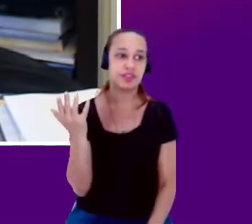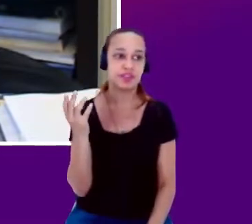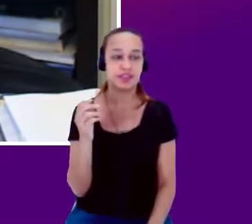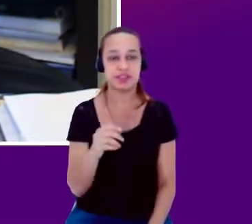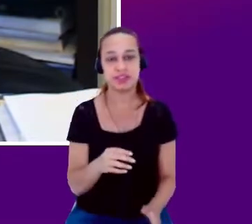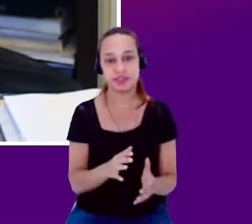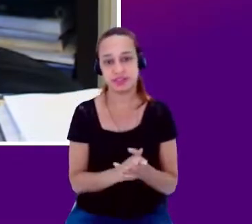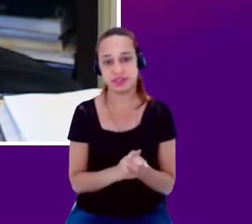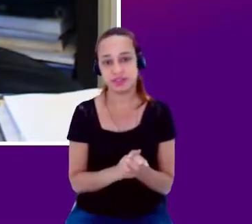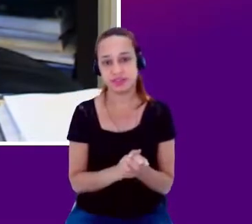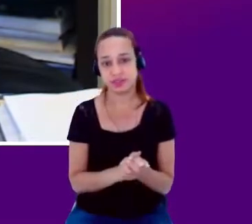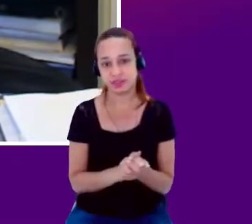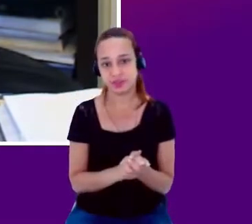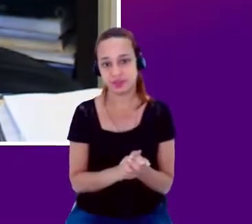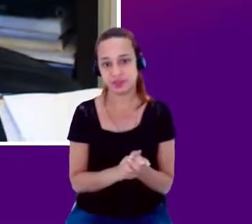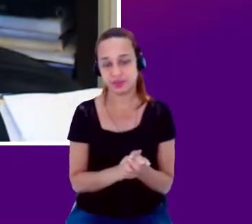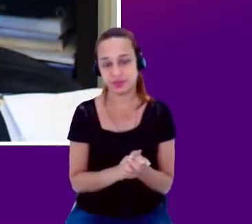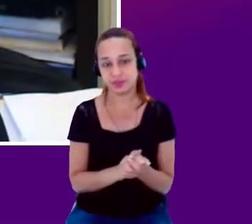atrair